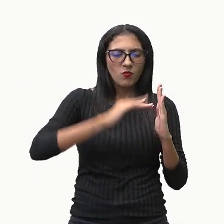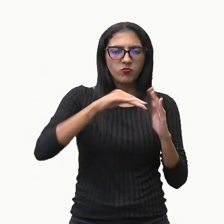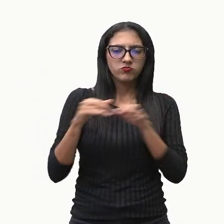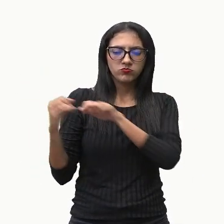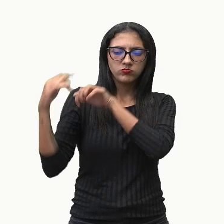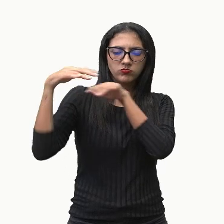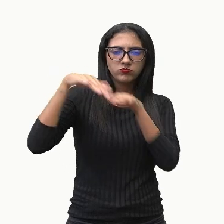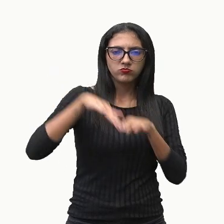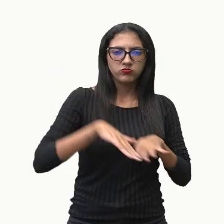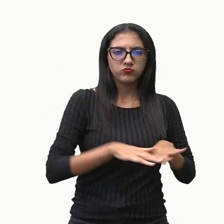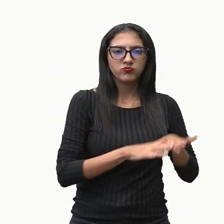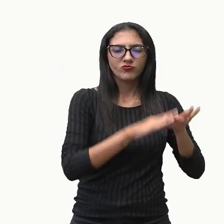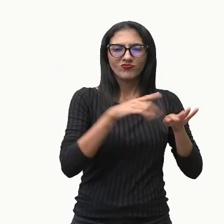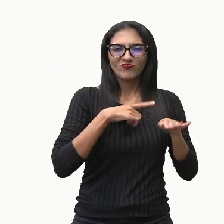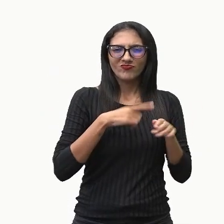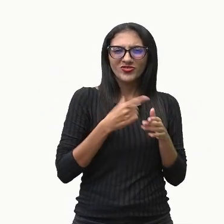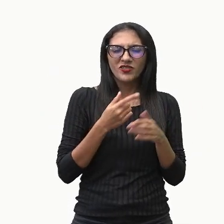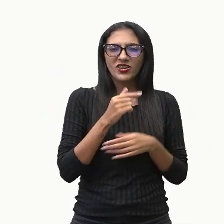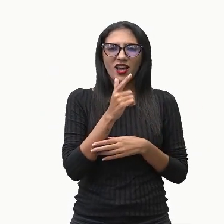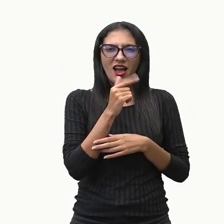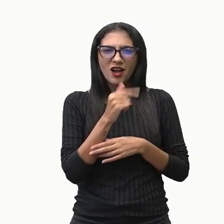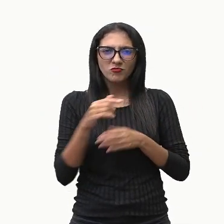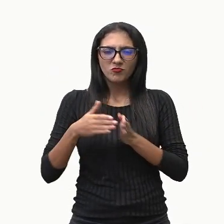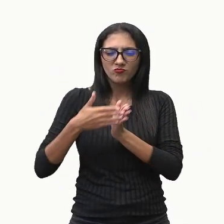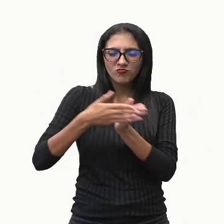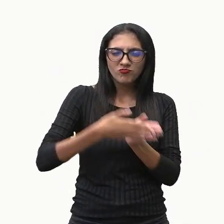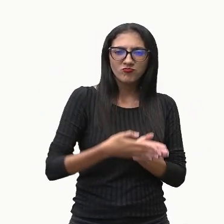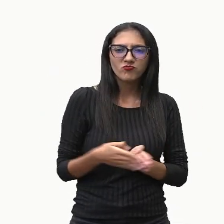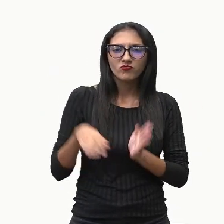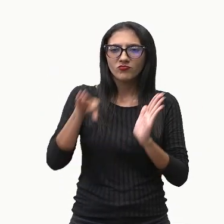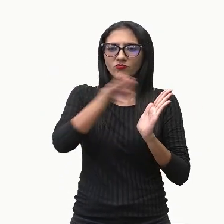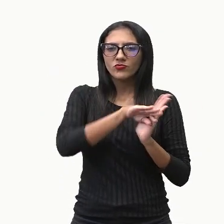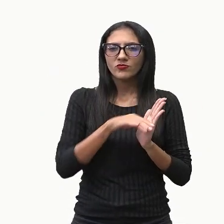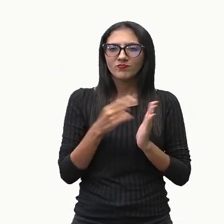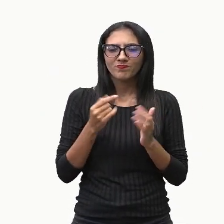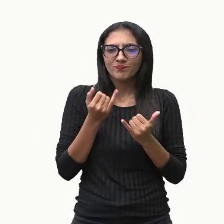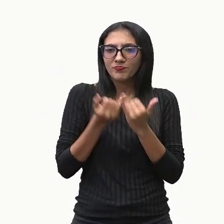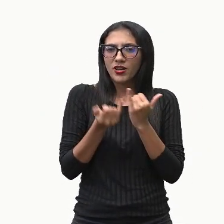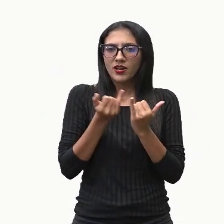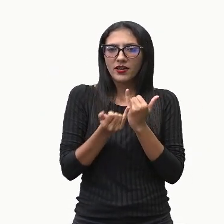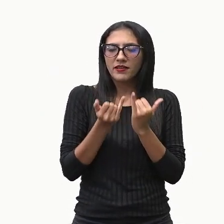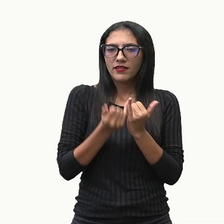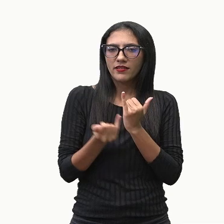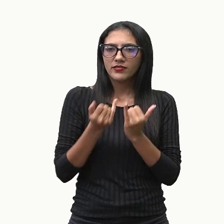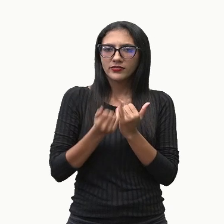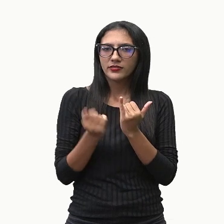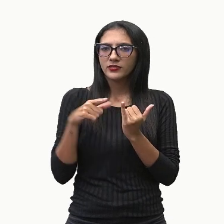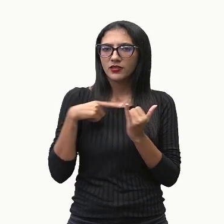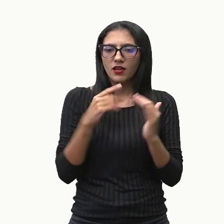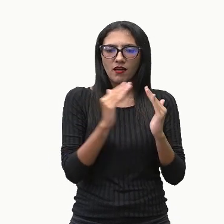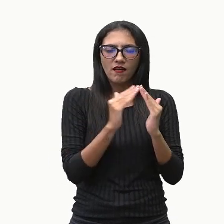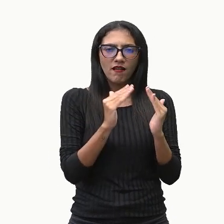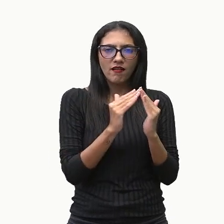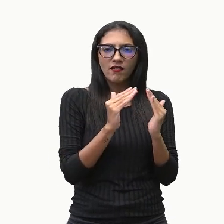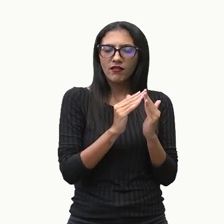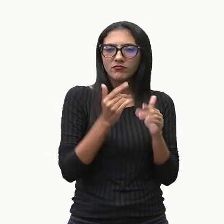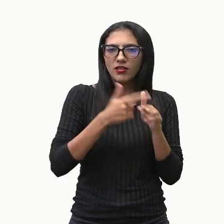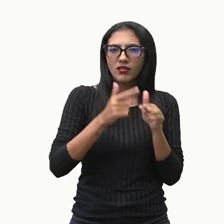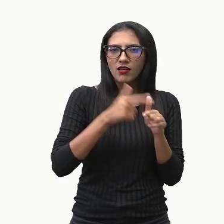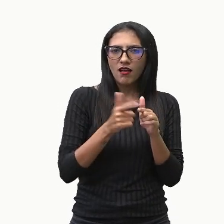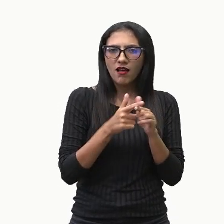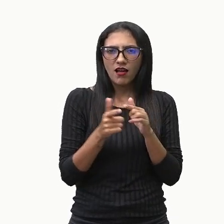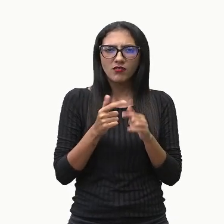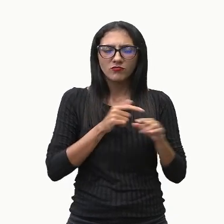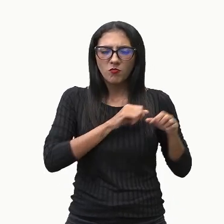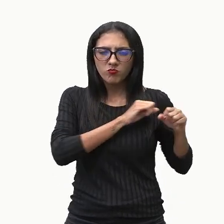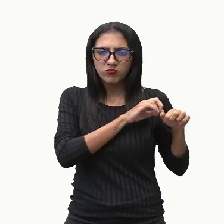tsunami na cidade que arrastou barcos para a cidade do tamanho desse, que é quase do tamanho da casa ali, que foi parar no teto de uma